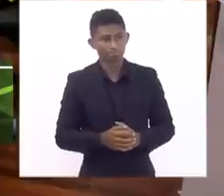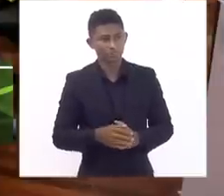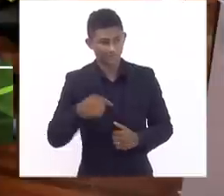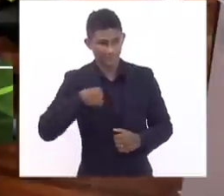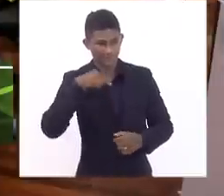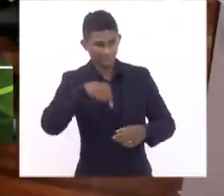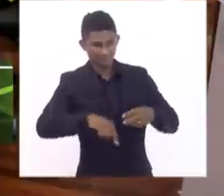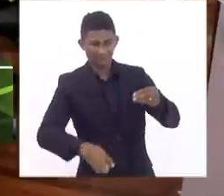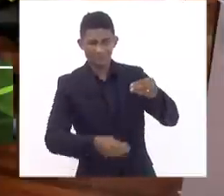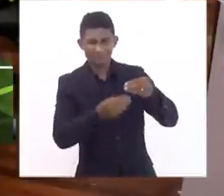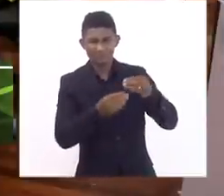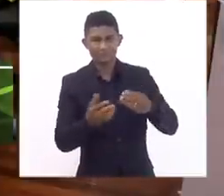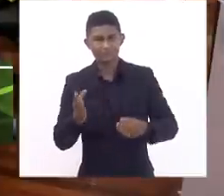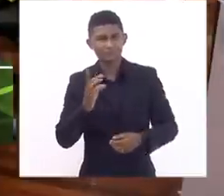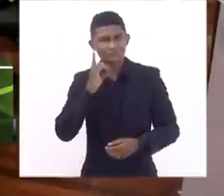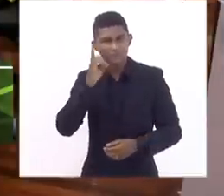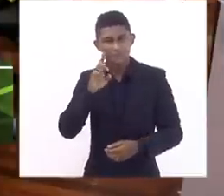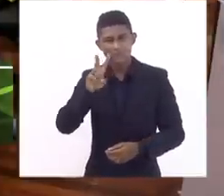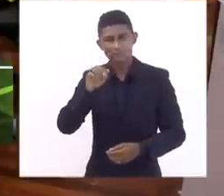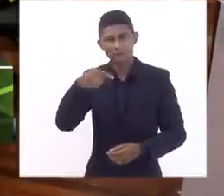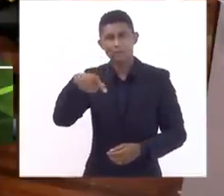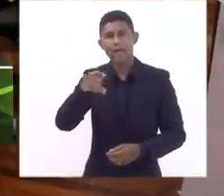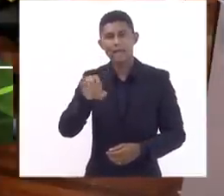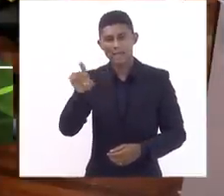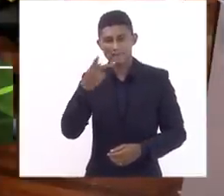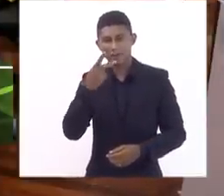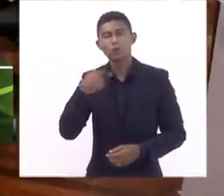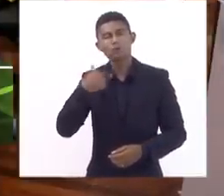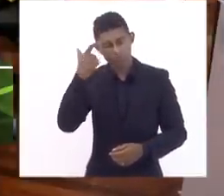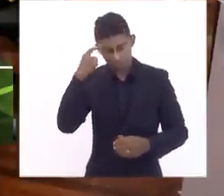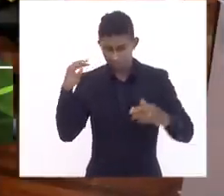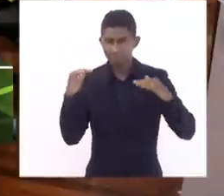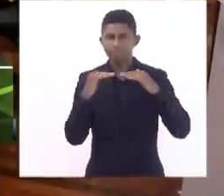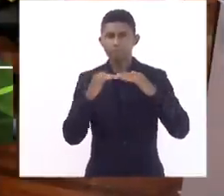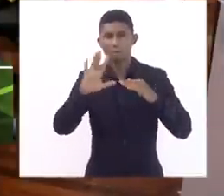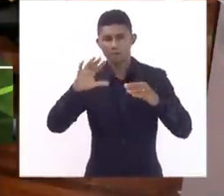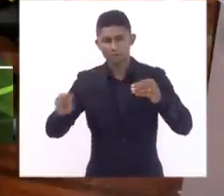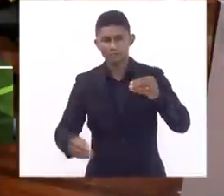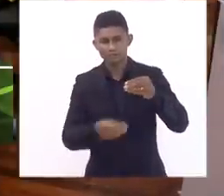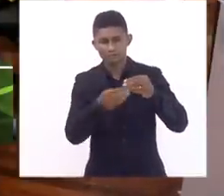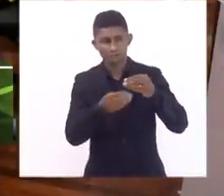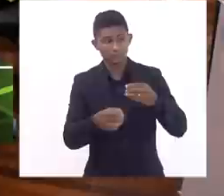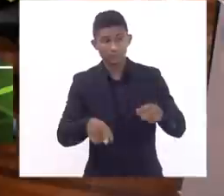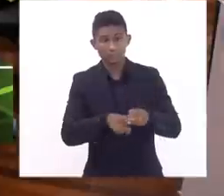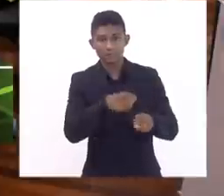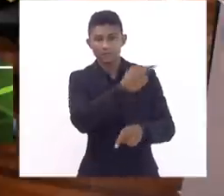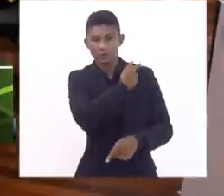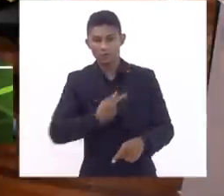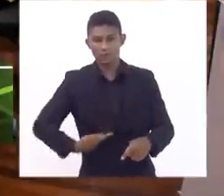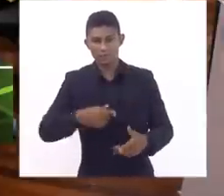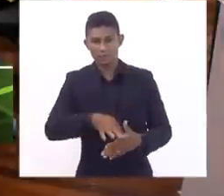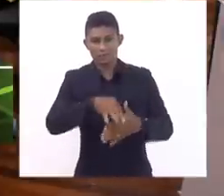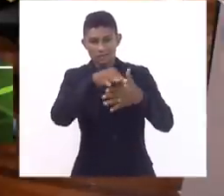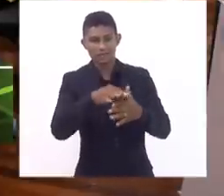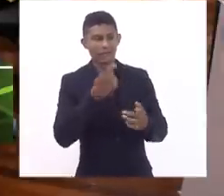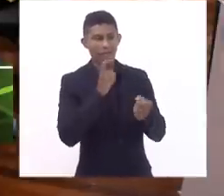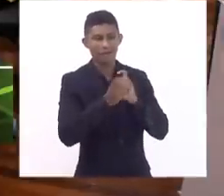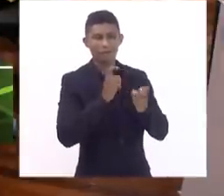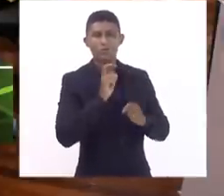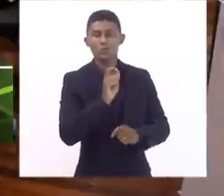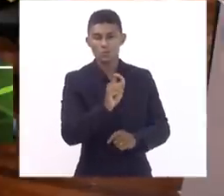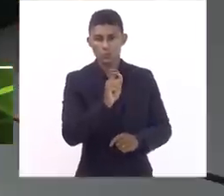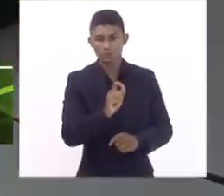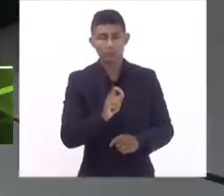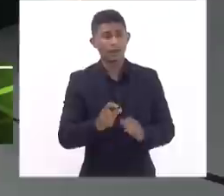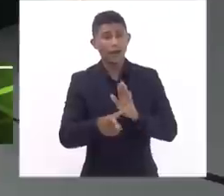muito contemplado pela fala do deputado Valdec, e também dialogar com o líder do governo, eu quero ressaltar, presidente, que a gente esteve muito perto de